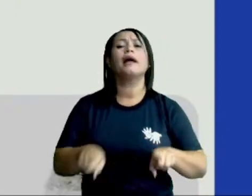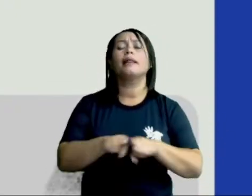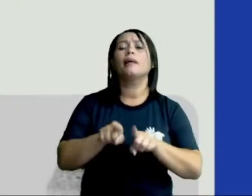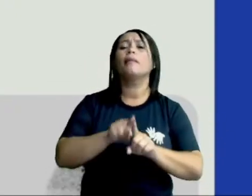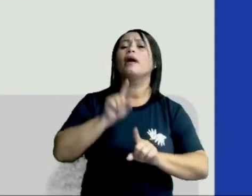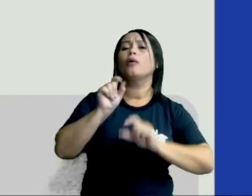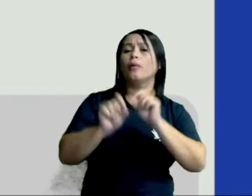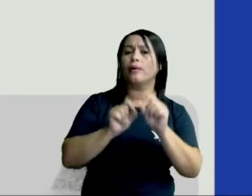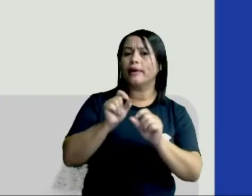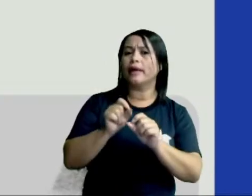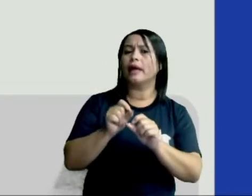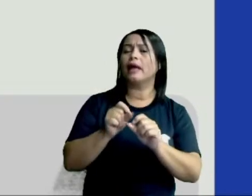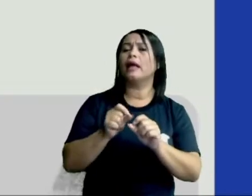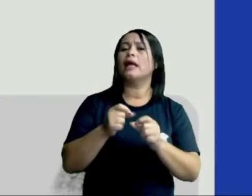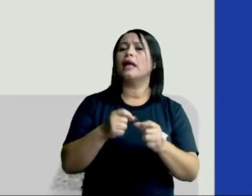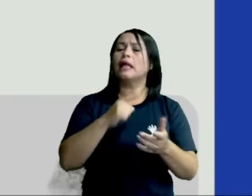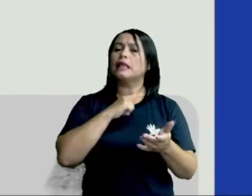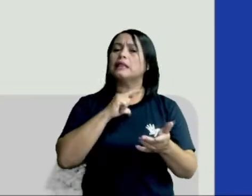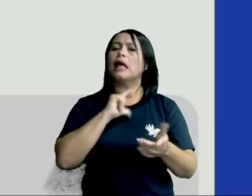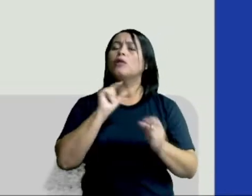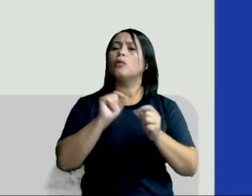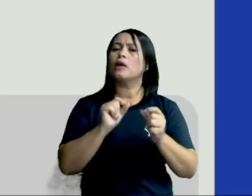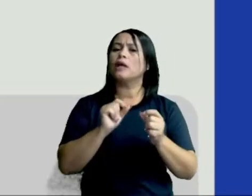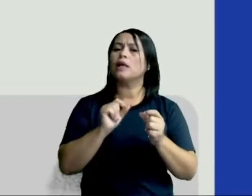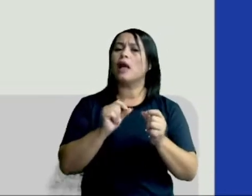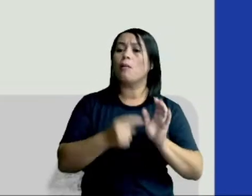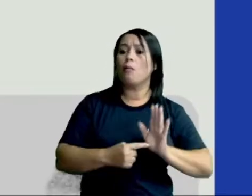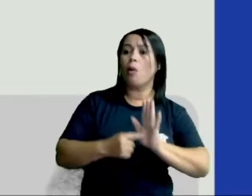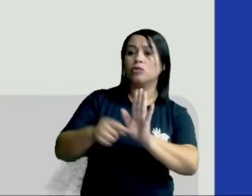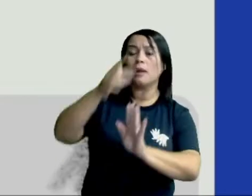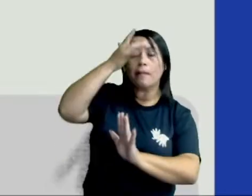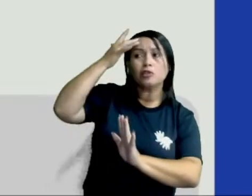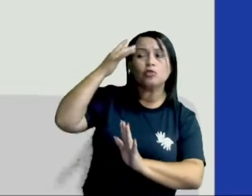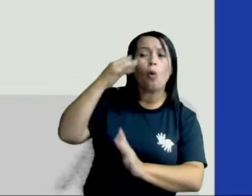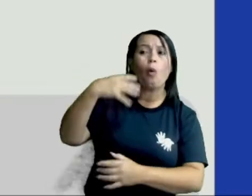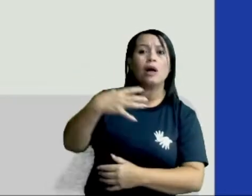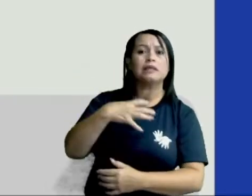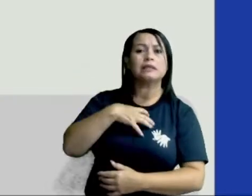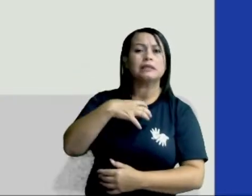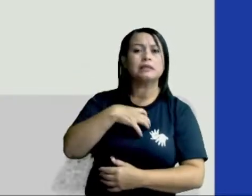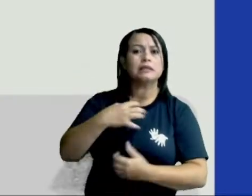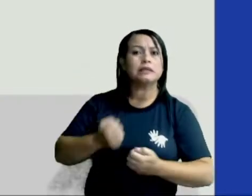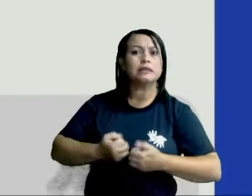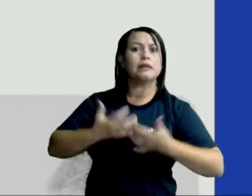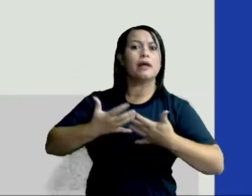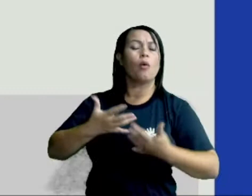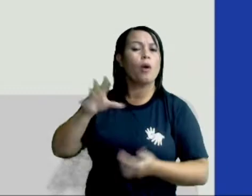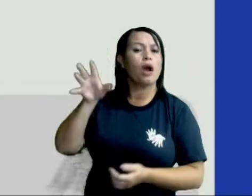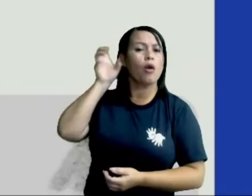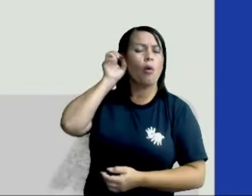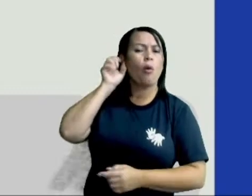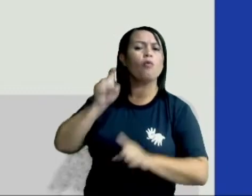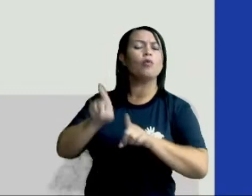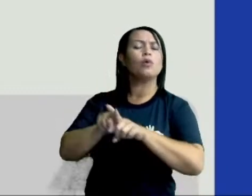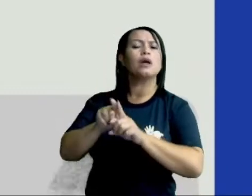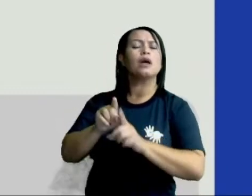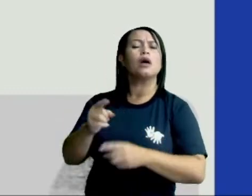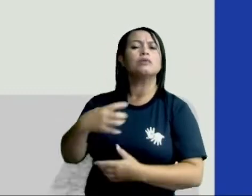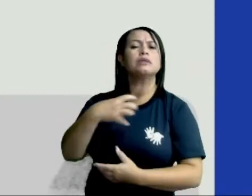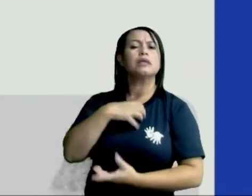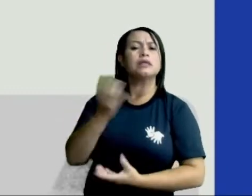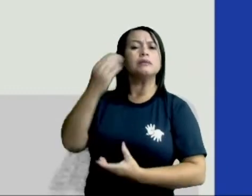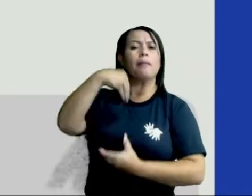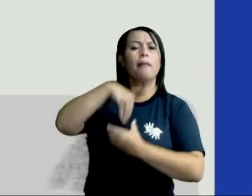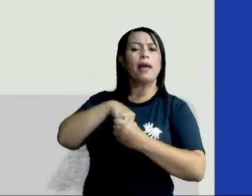e, através disso, despertar em quem ouve o sentimento de pertencimento, de